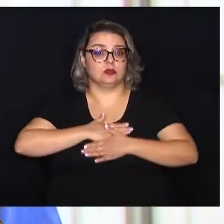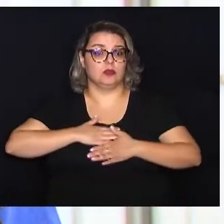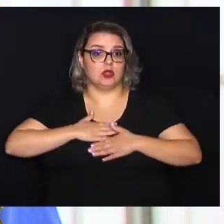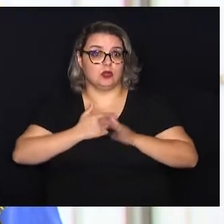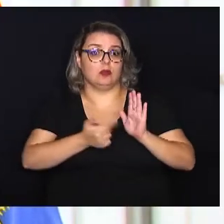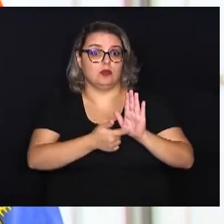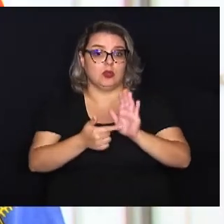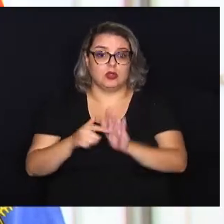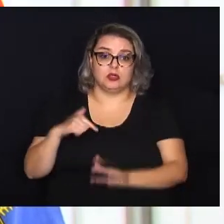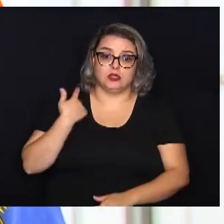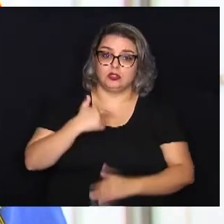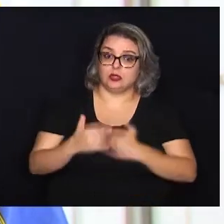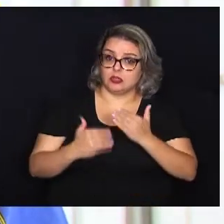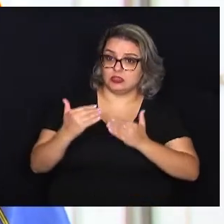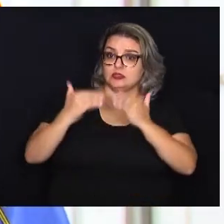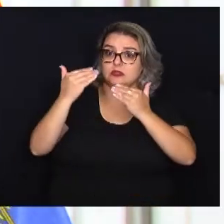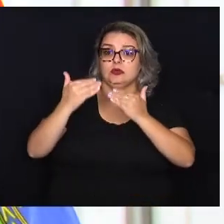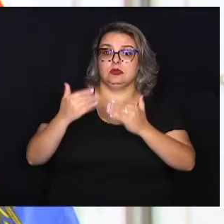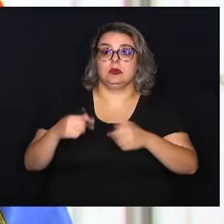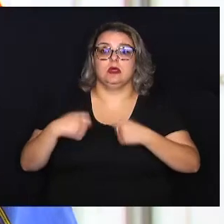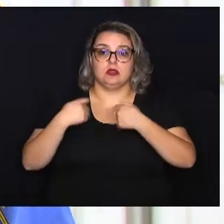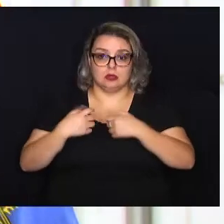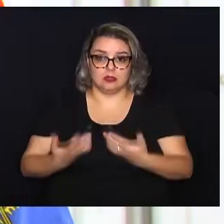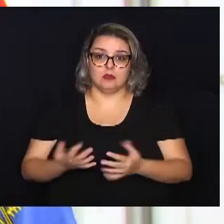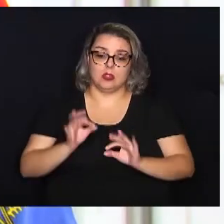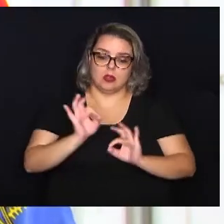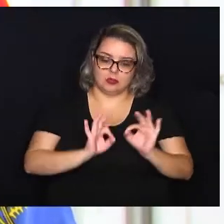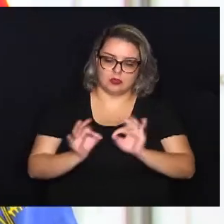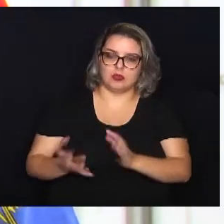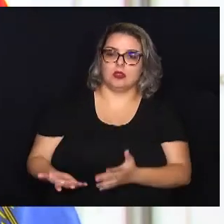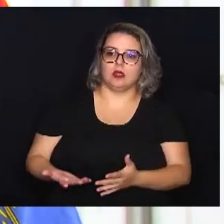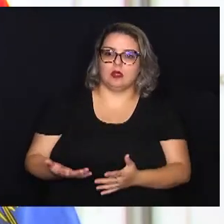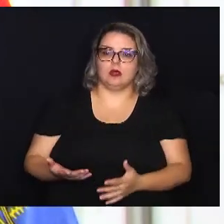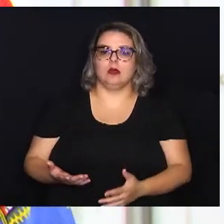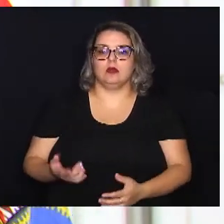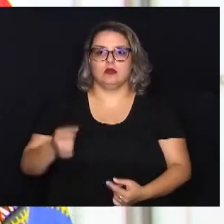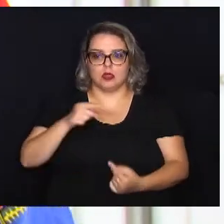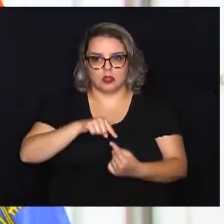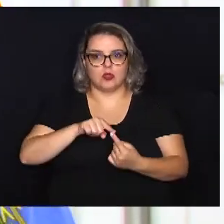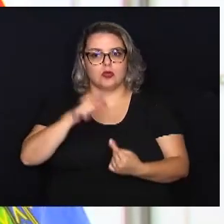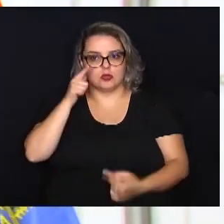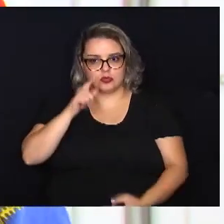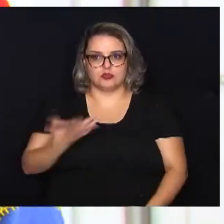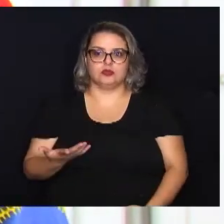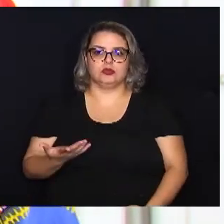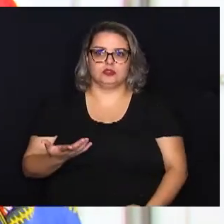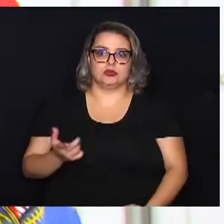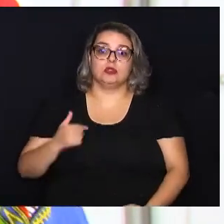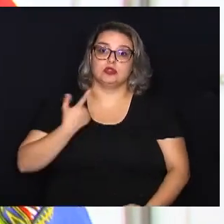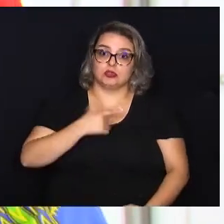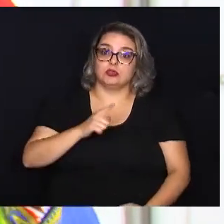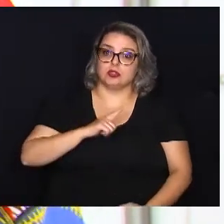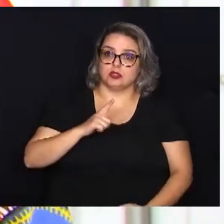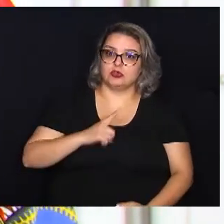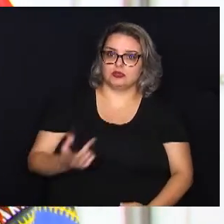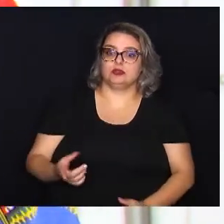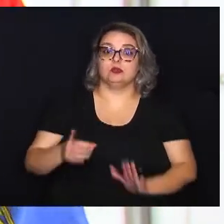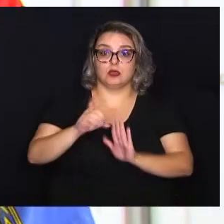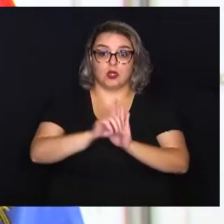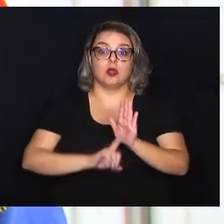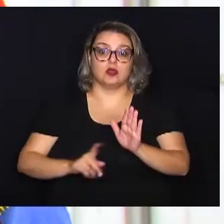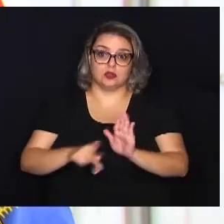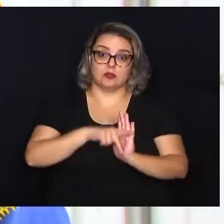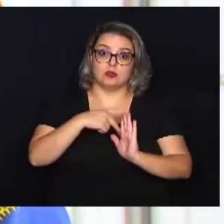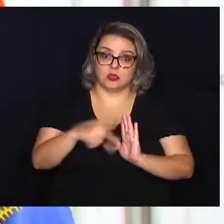justamente Isso mostra que nós estamos evoluindo e temos que justamente estar nos organizando para que possa no caso alcançar os objetivos os quais nós temos os